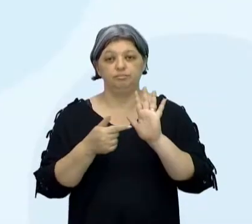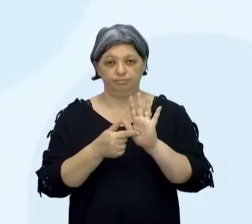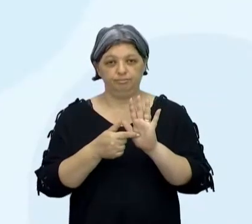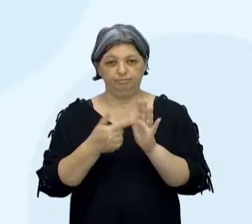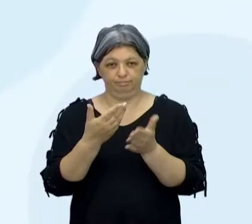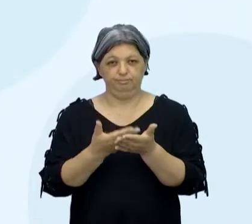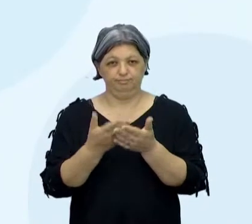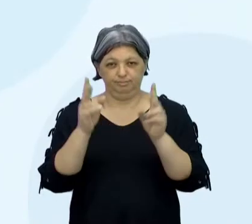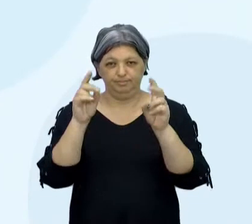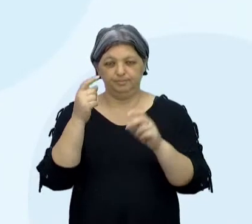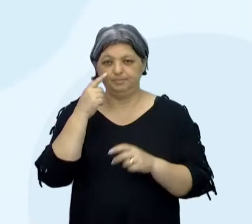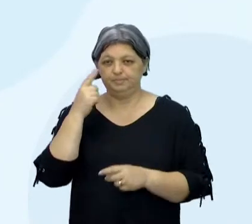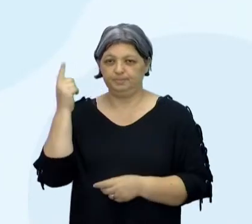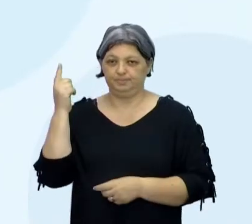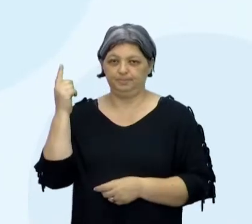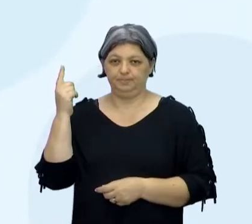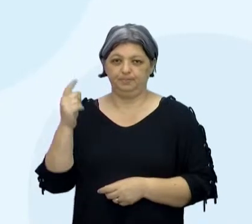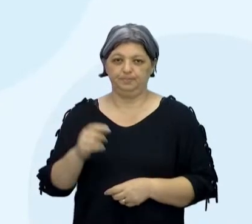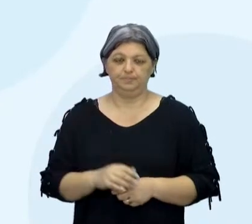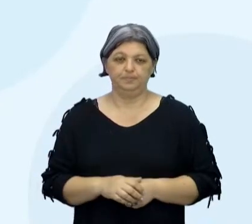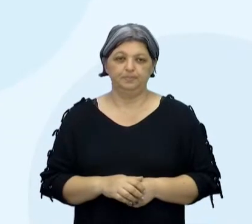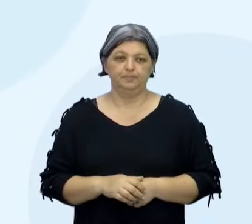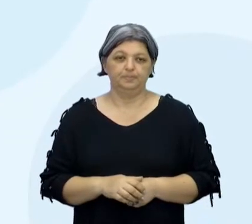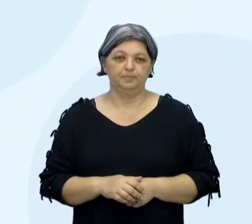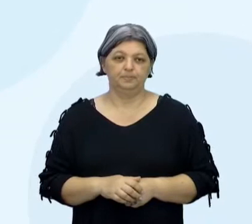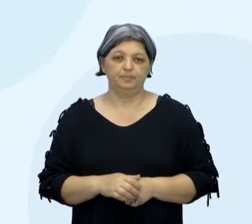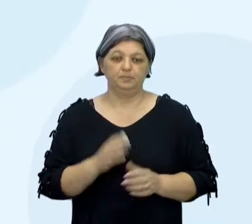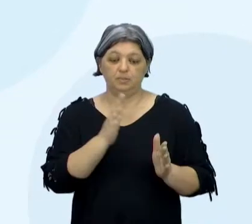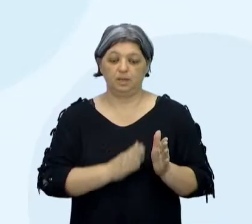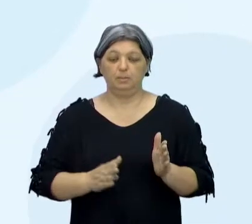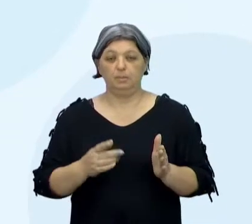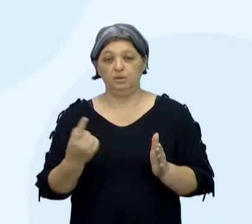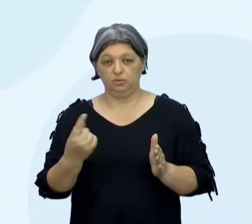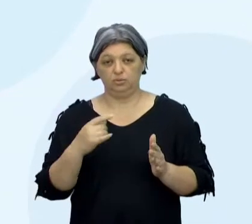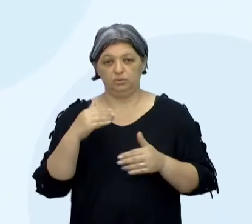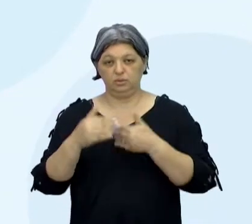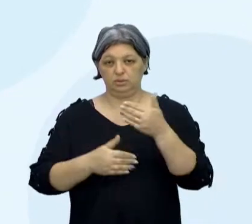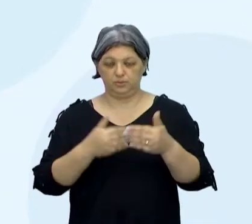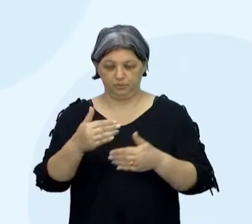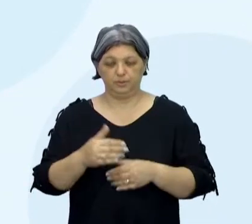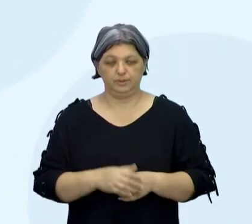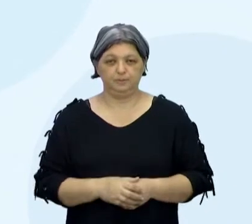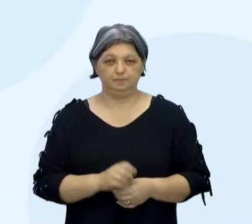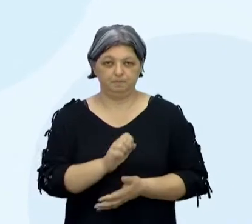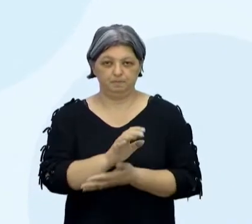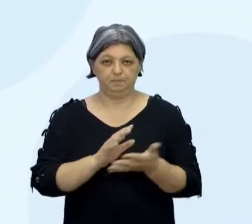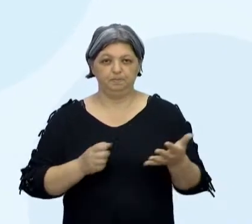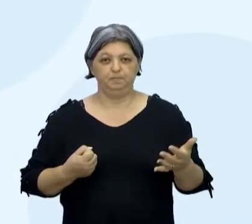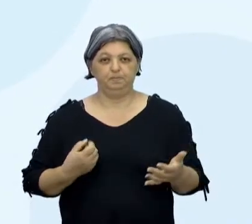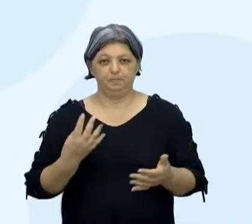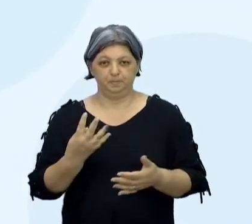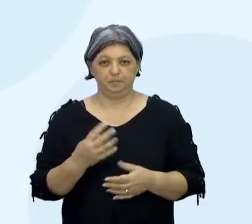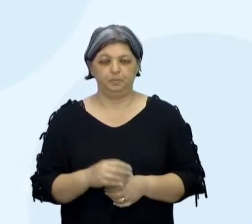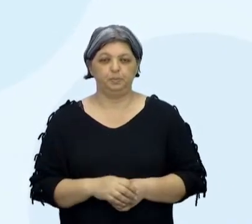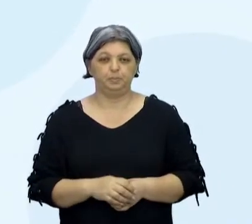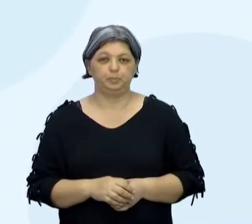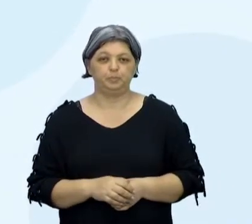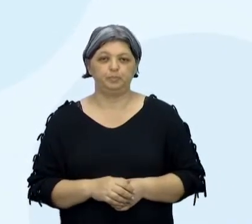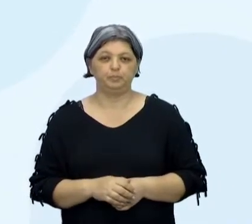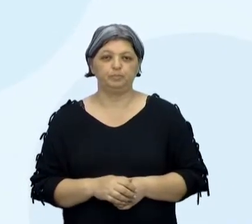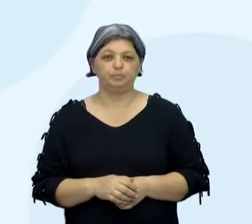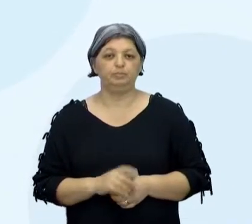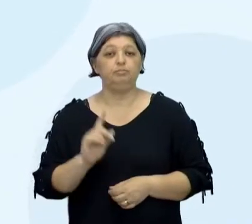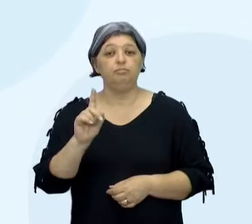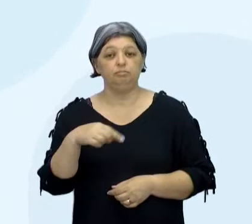tá aí na tela o que que a gente vai ver nessa parte 1 aí do desenvolvimento nessa atividade 4 então